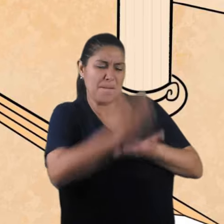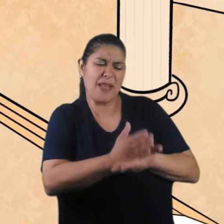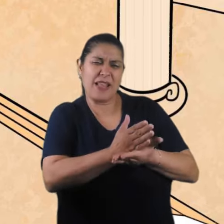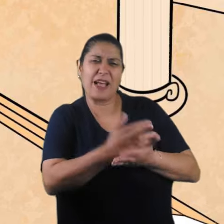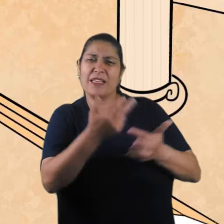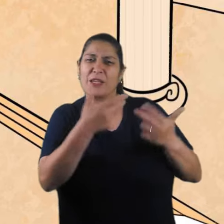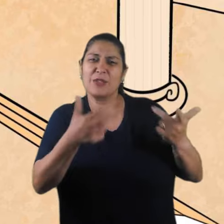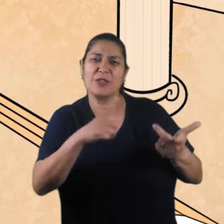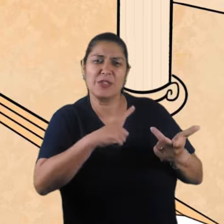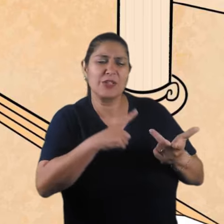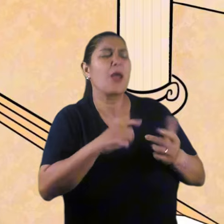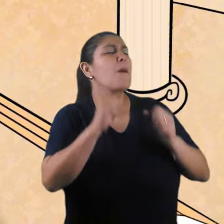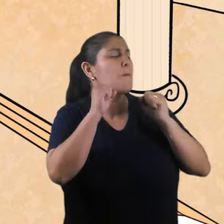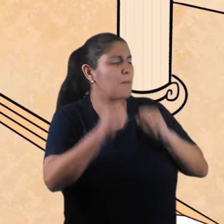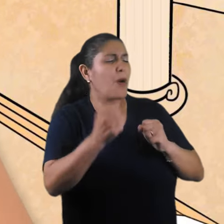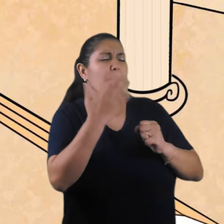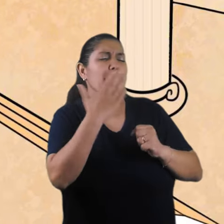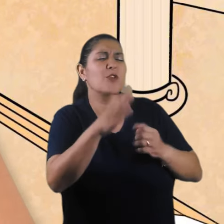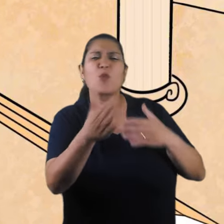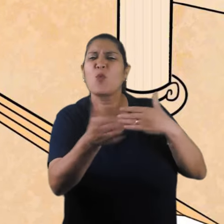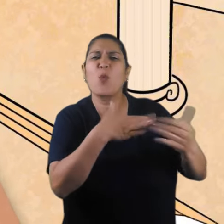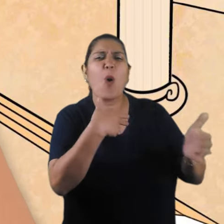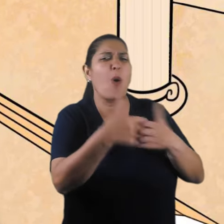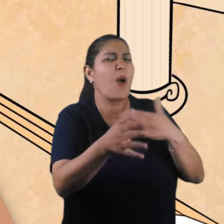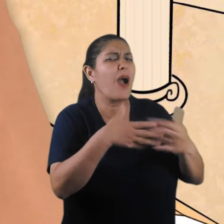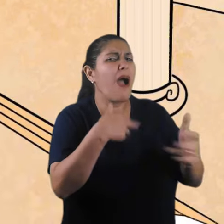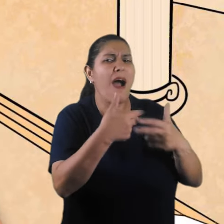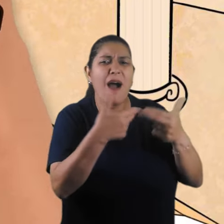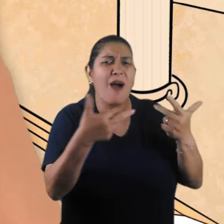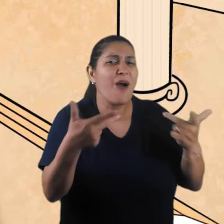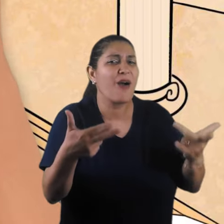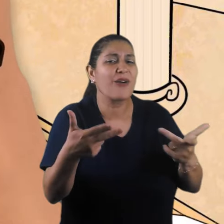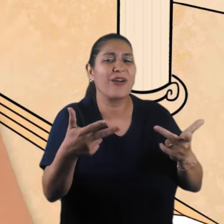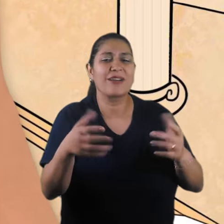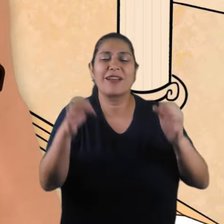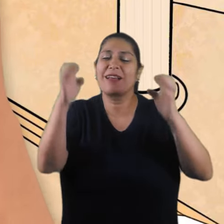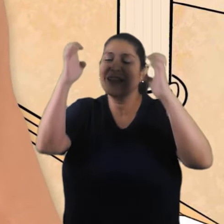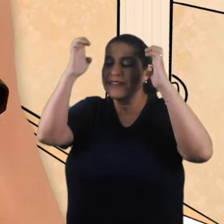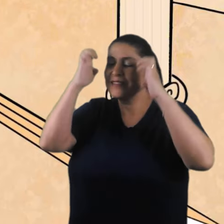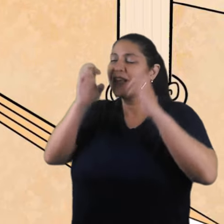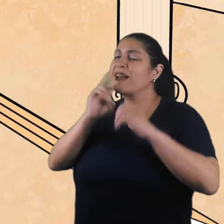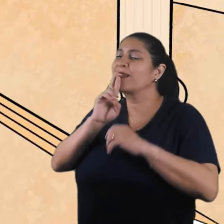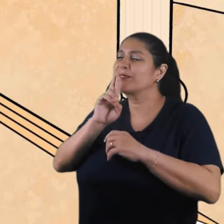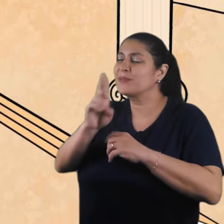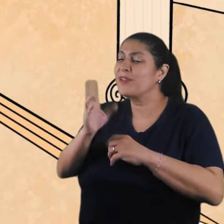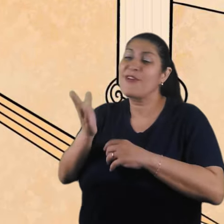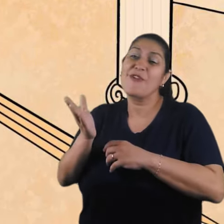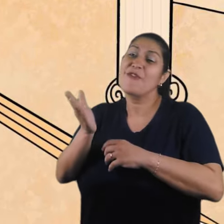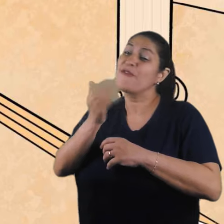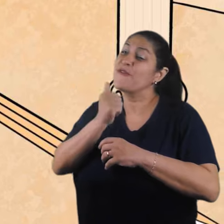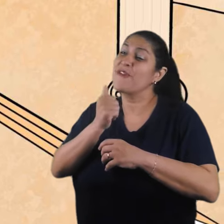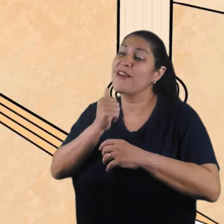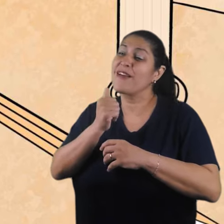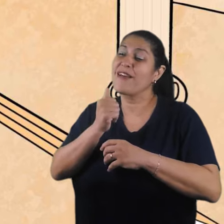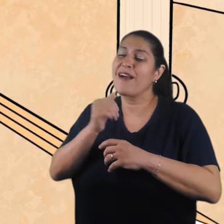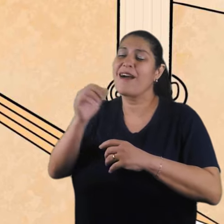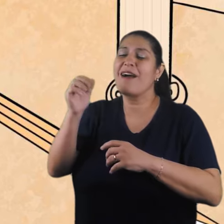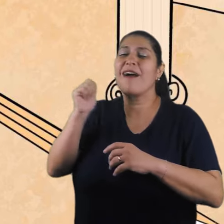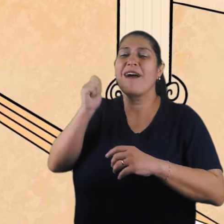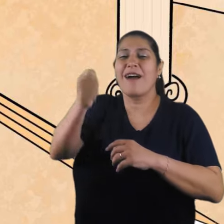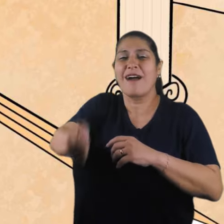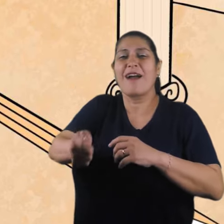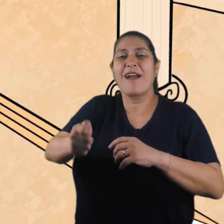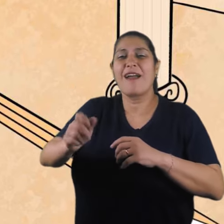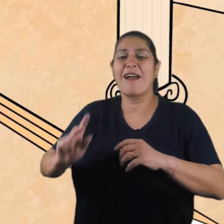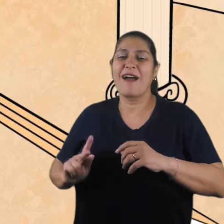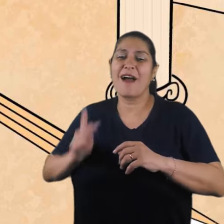que seja a metade do meu reino darei a você. Pode pedir qualquer coisa. E Ester respondeu: